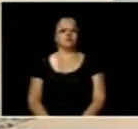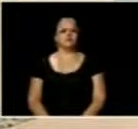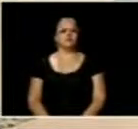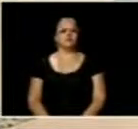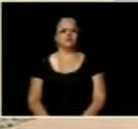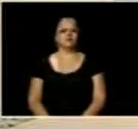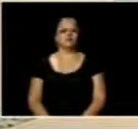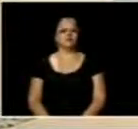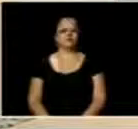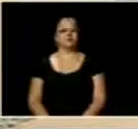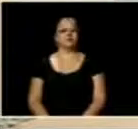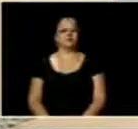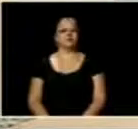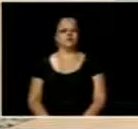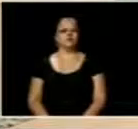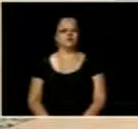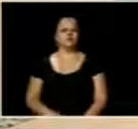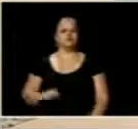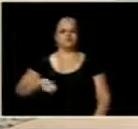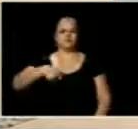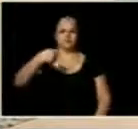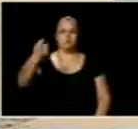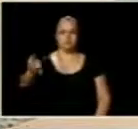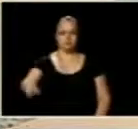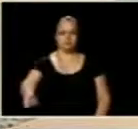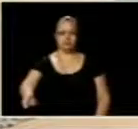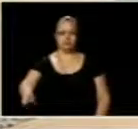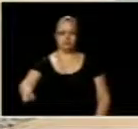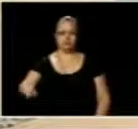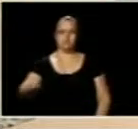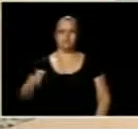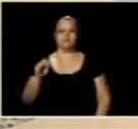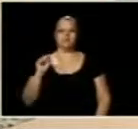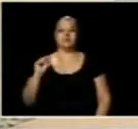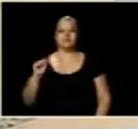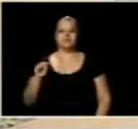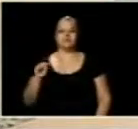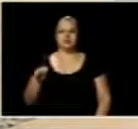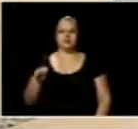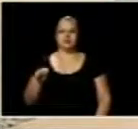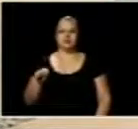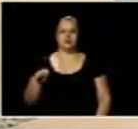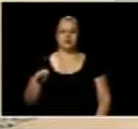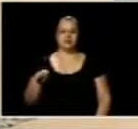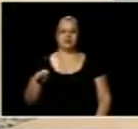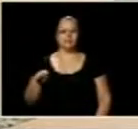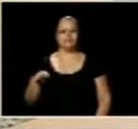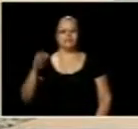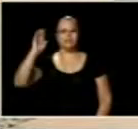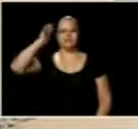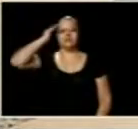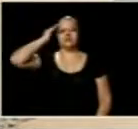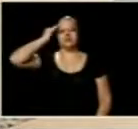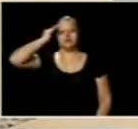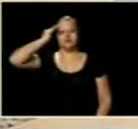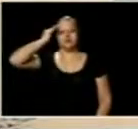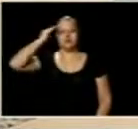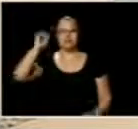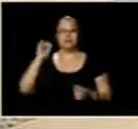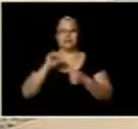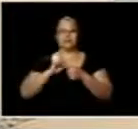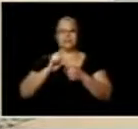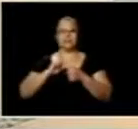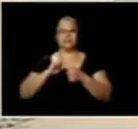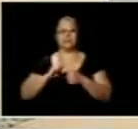batuta. Vamos entregar a batuta para quem realmente pode reger, né, fazer a regência da cultura da maneira como tem que ser feito.